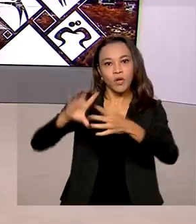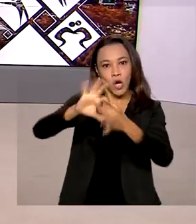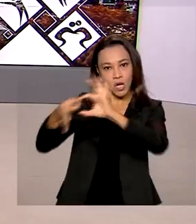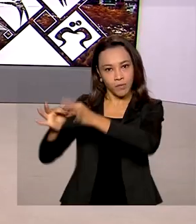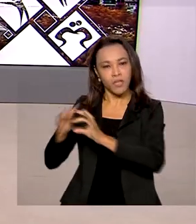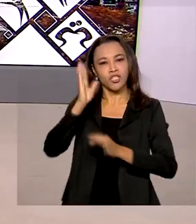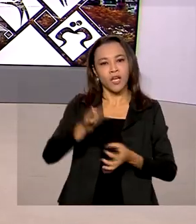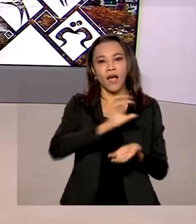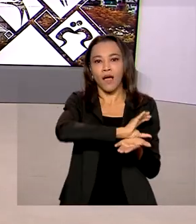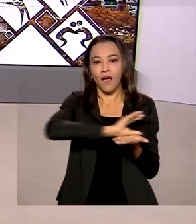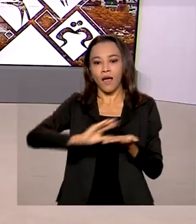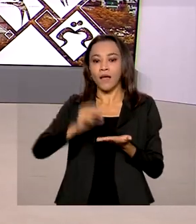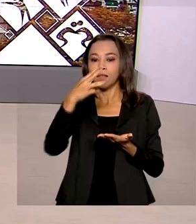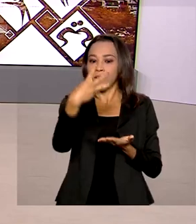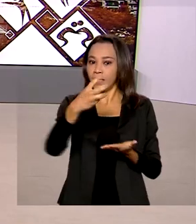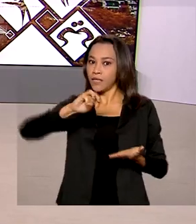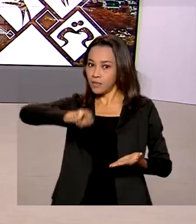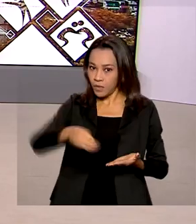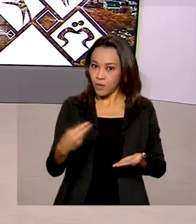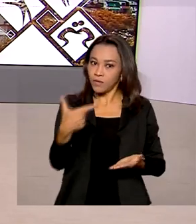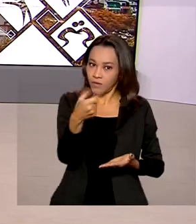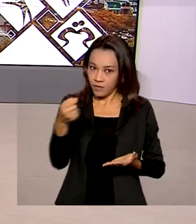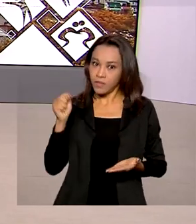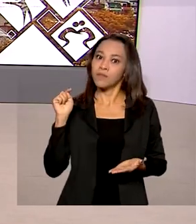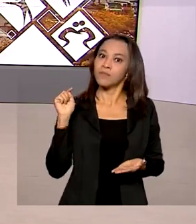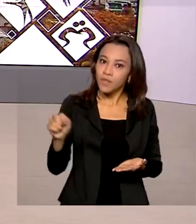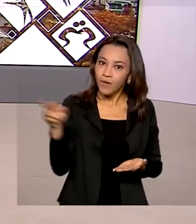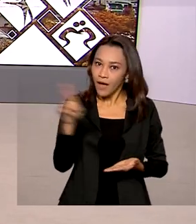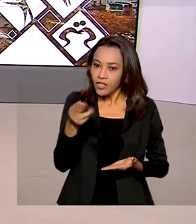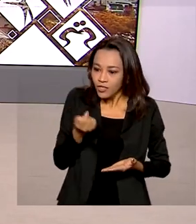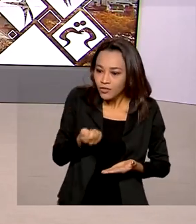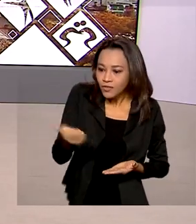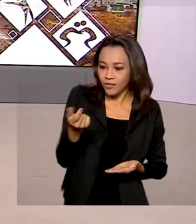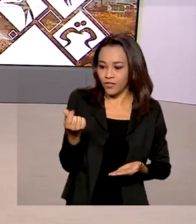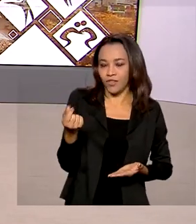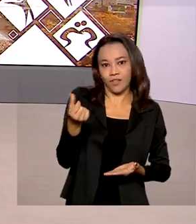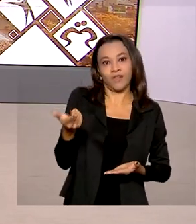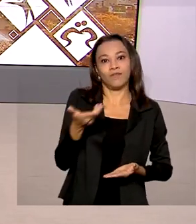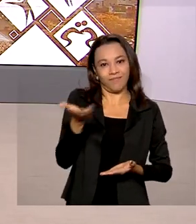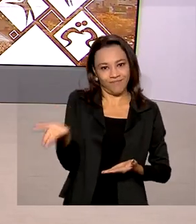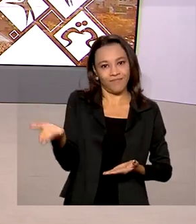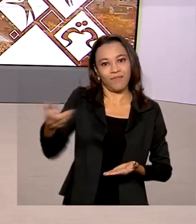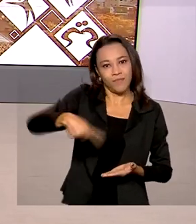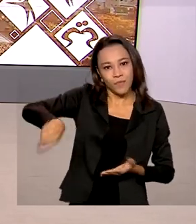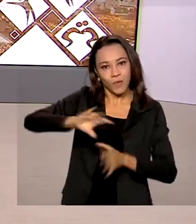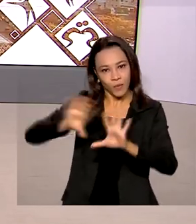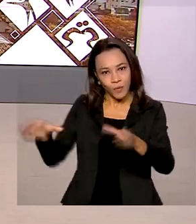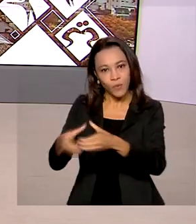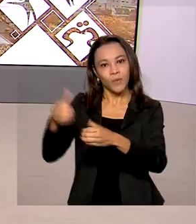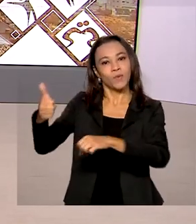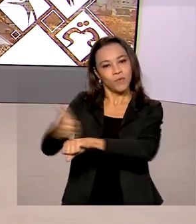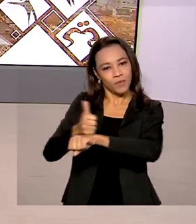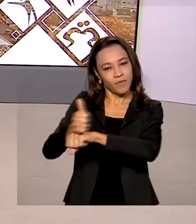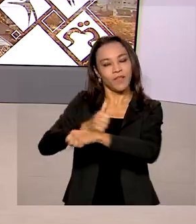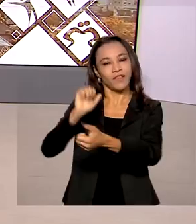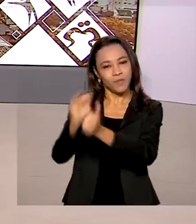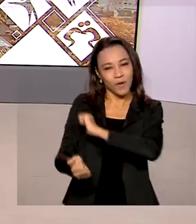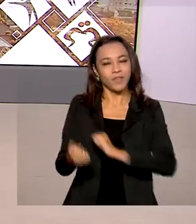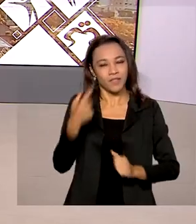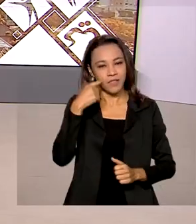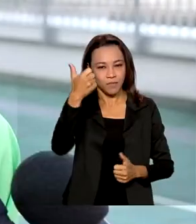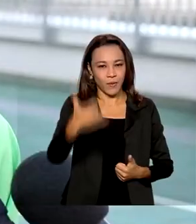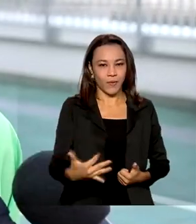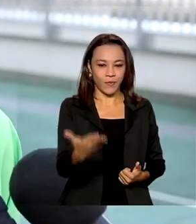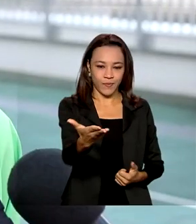repassou 3200000 reais em bolsas aos atletas após a Vitória Kelvin falou sobre a importância do